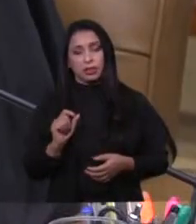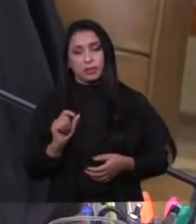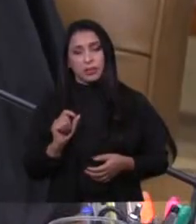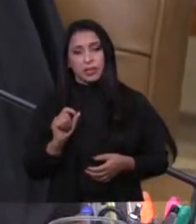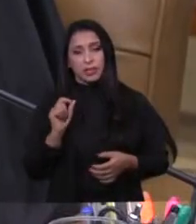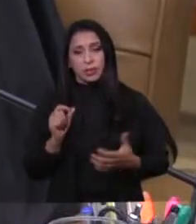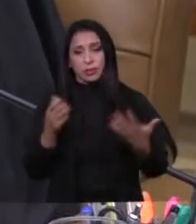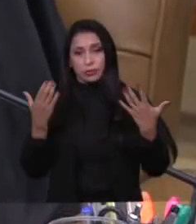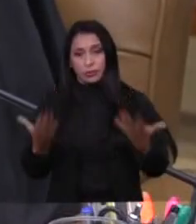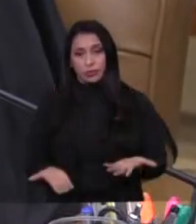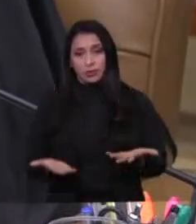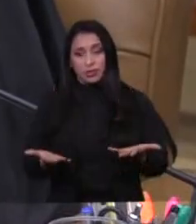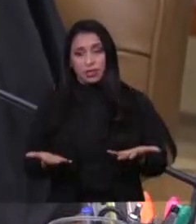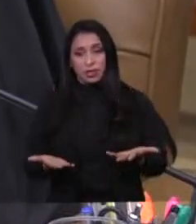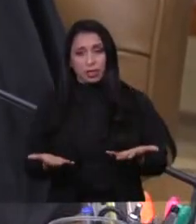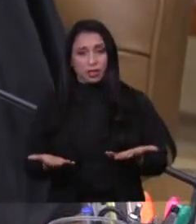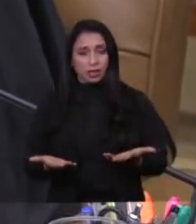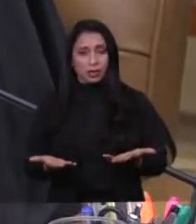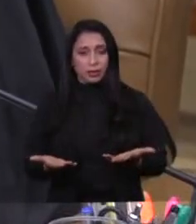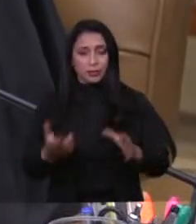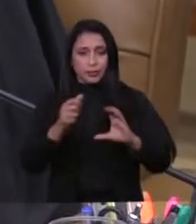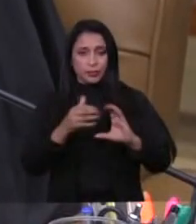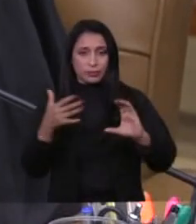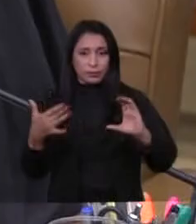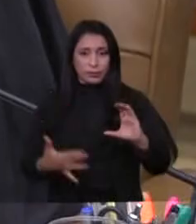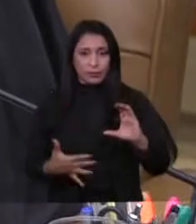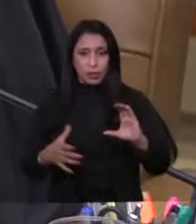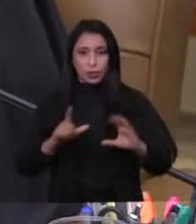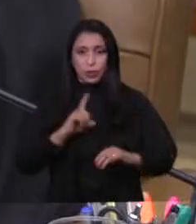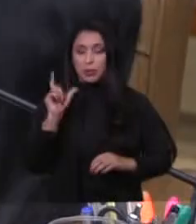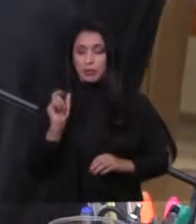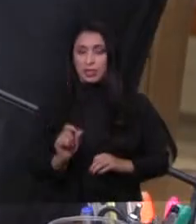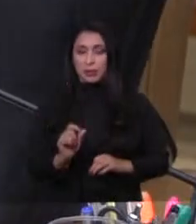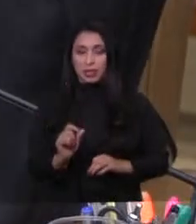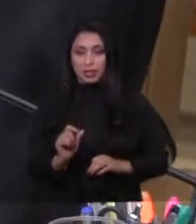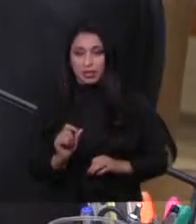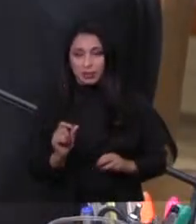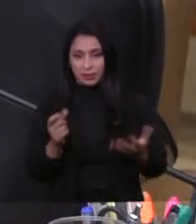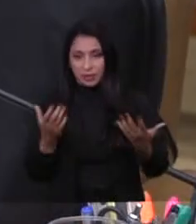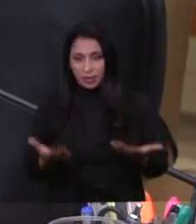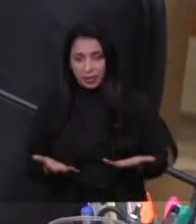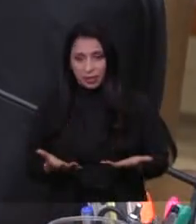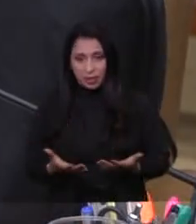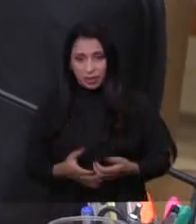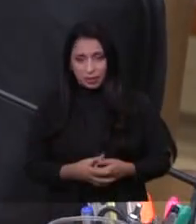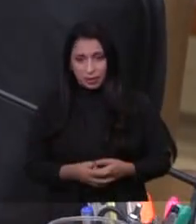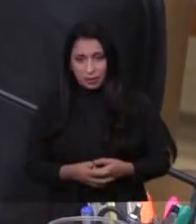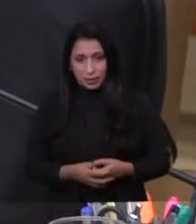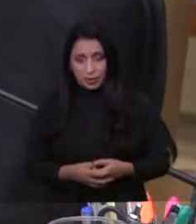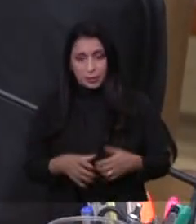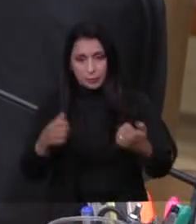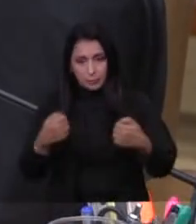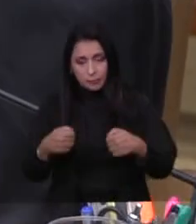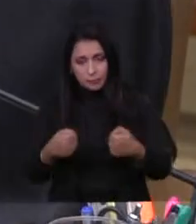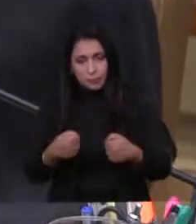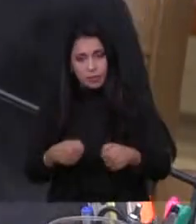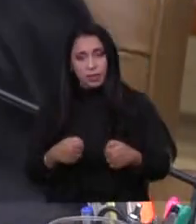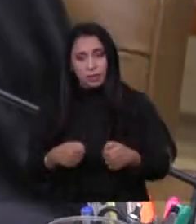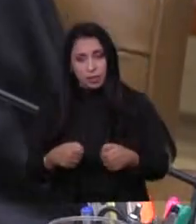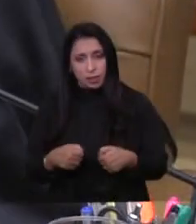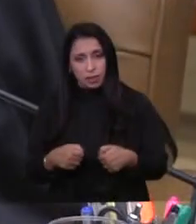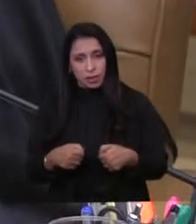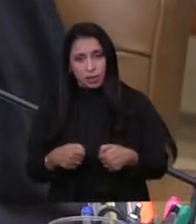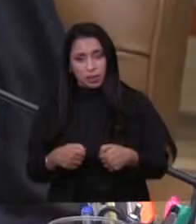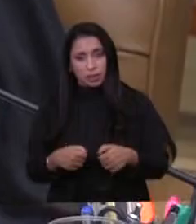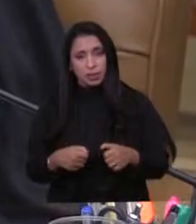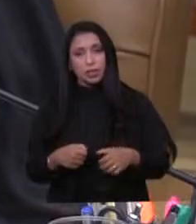o bastante para caracterizar o delito, esse ajuste de vontades. É necessário, além desse requisito,